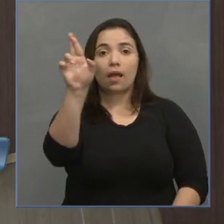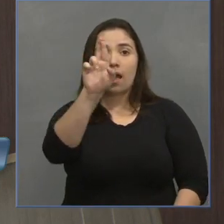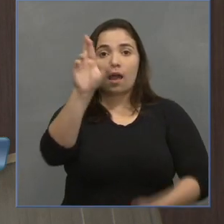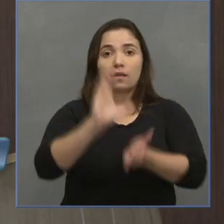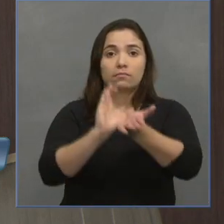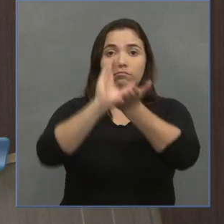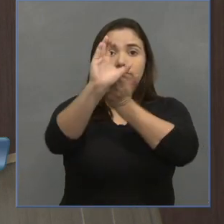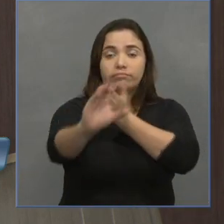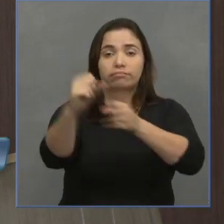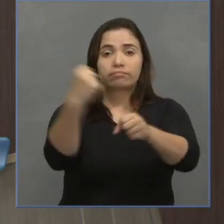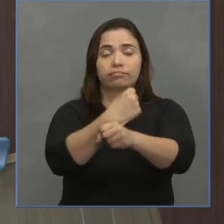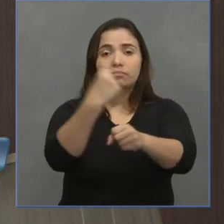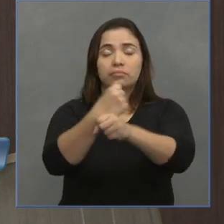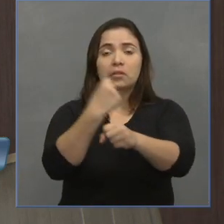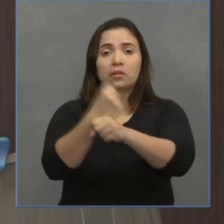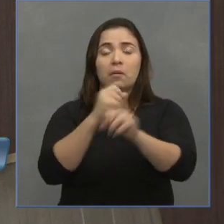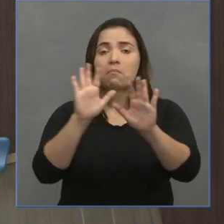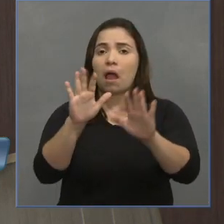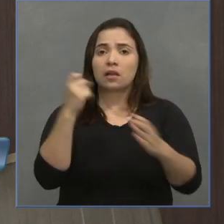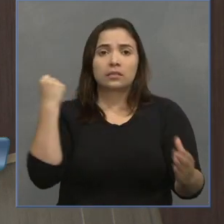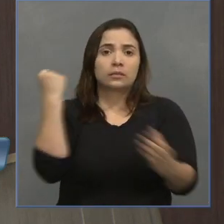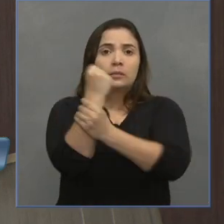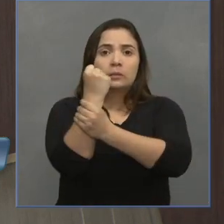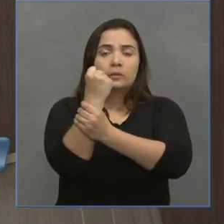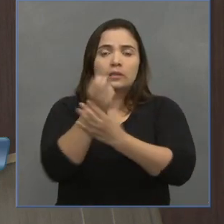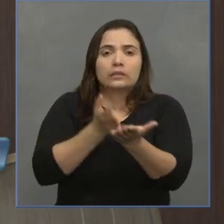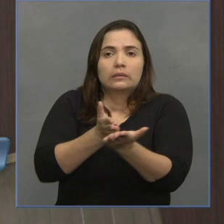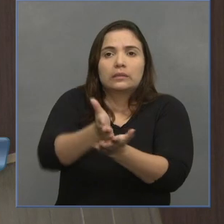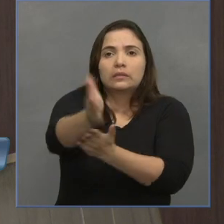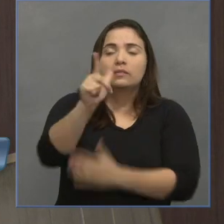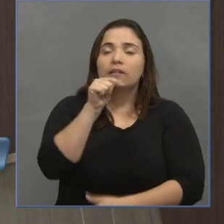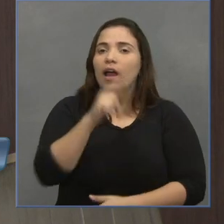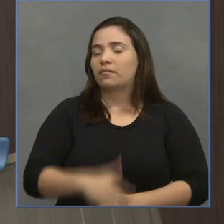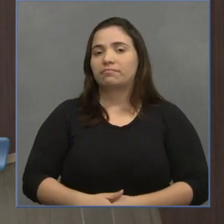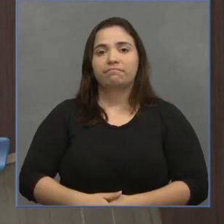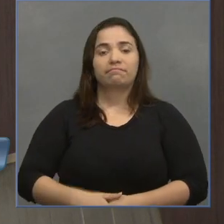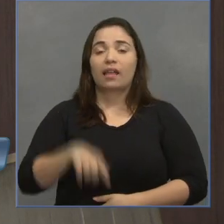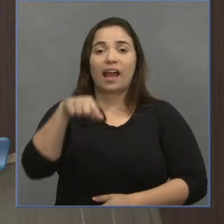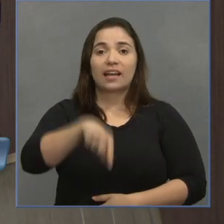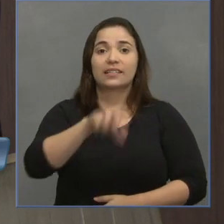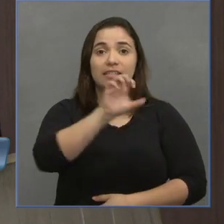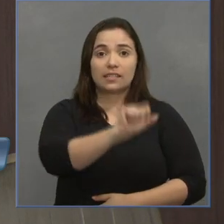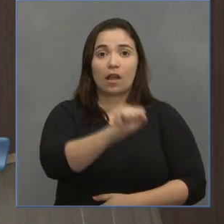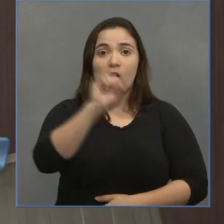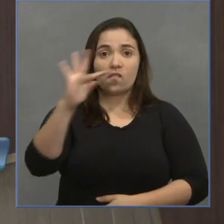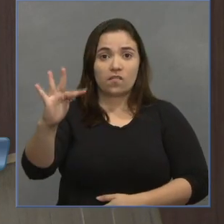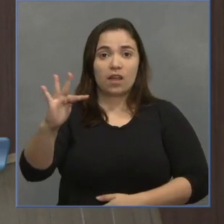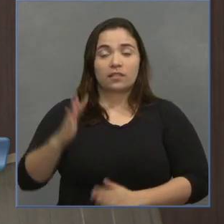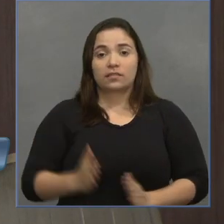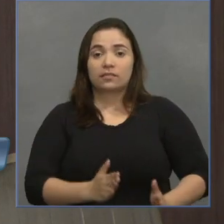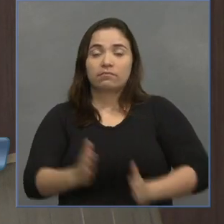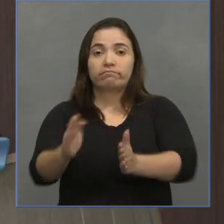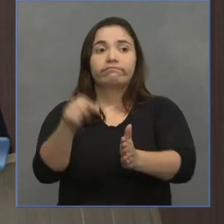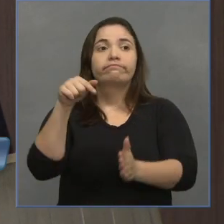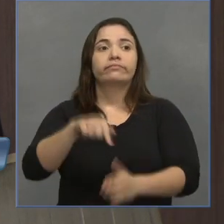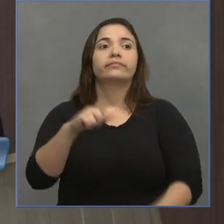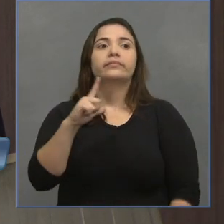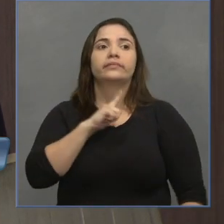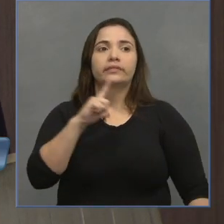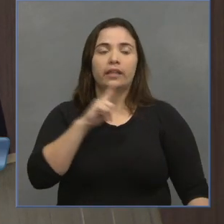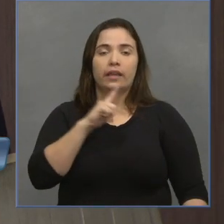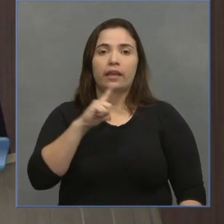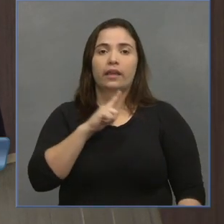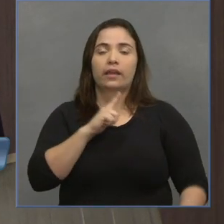vai garantir, inclusive, segurança hídrica, porque o próprio São Francisco, a própria bacia do São Francisco, ela já se